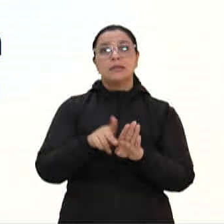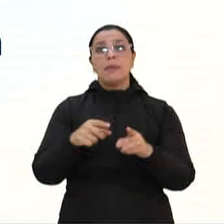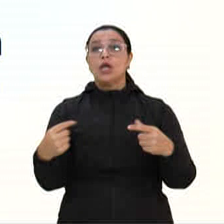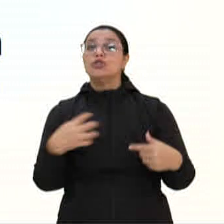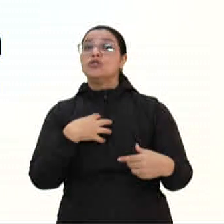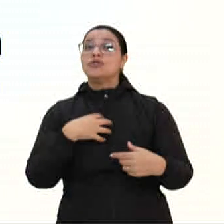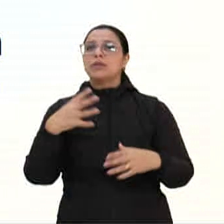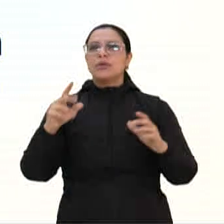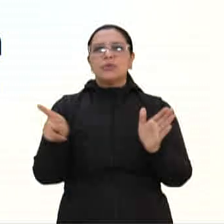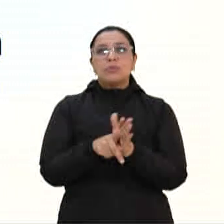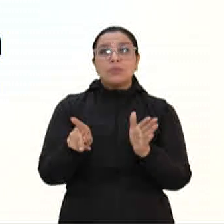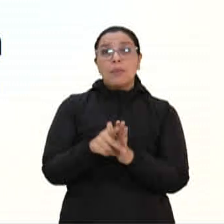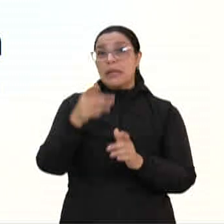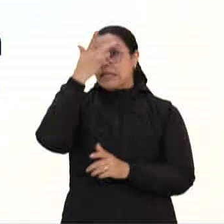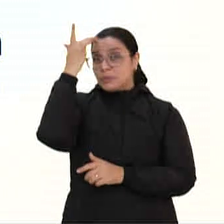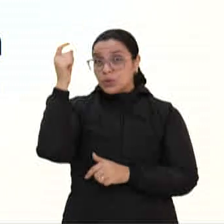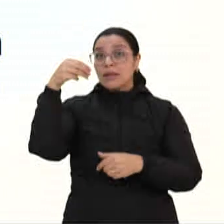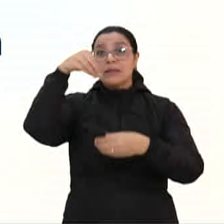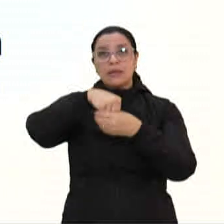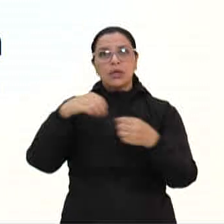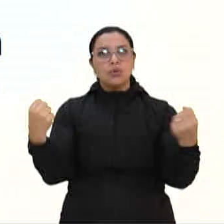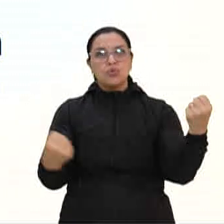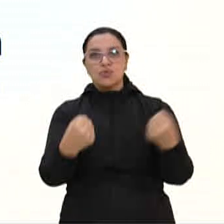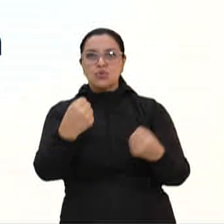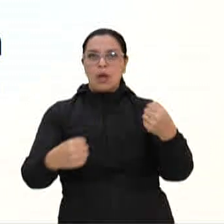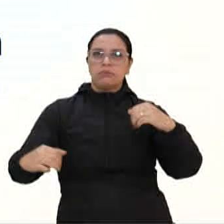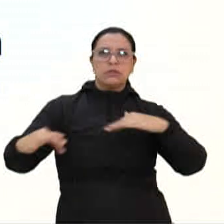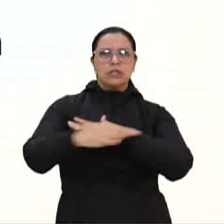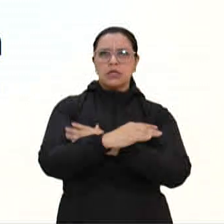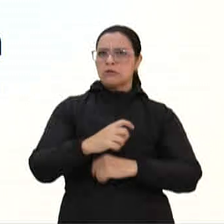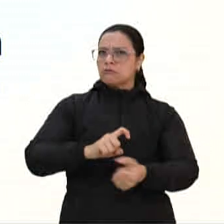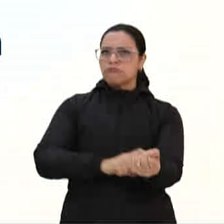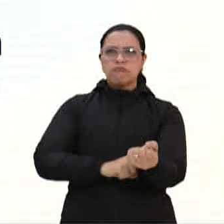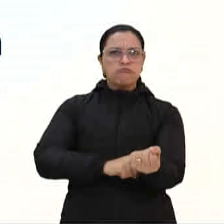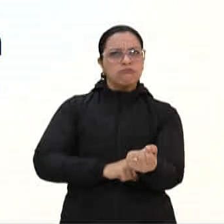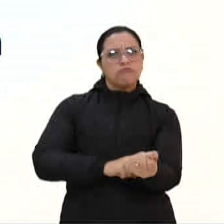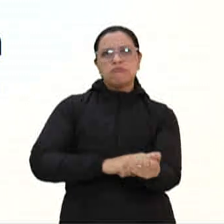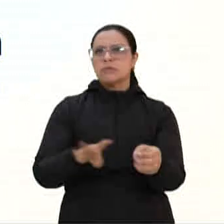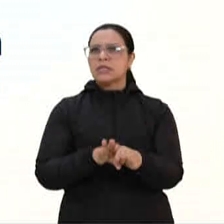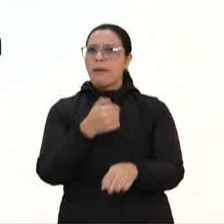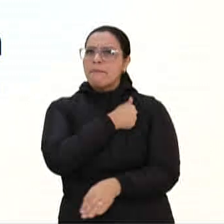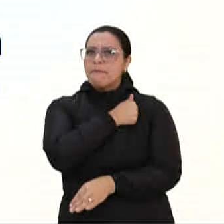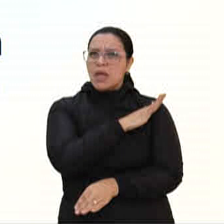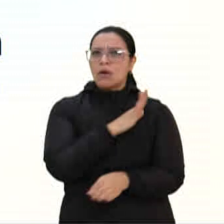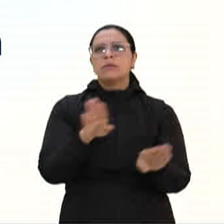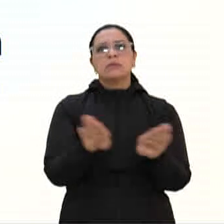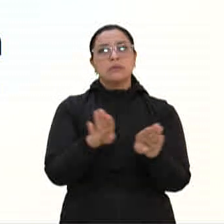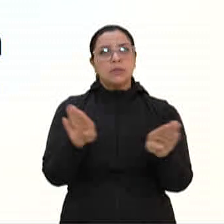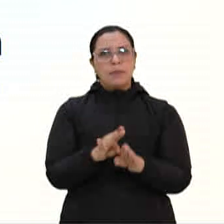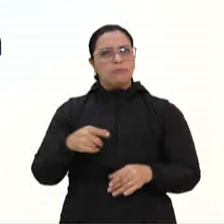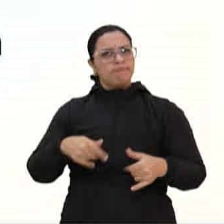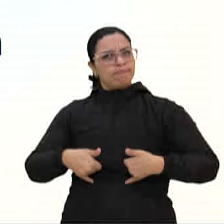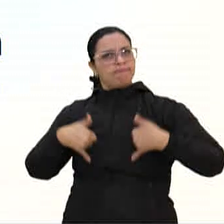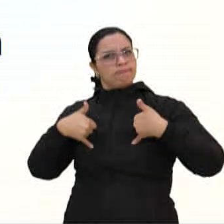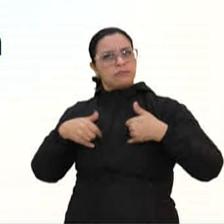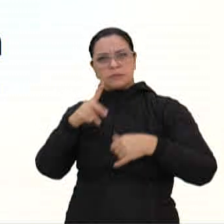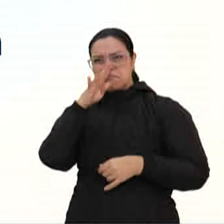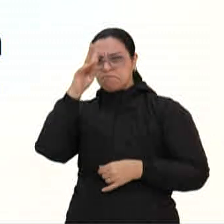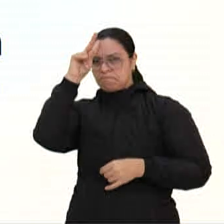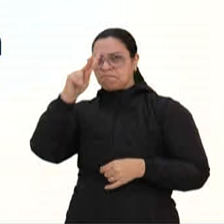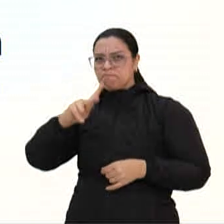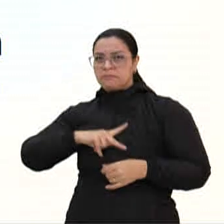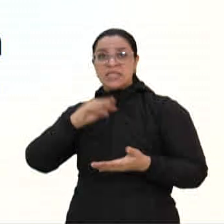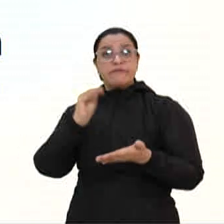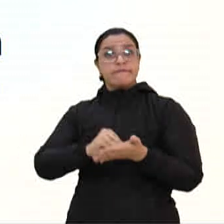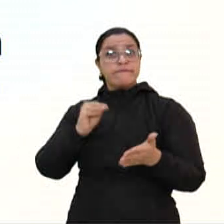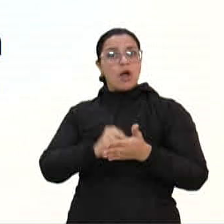das pessoas no trânsito, que demonstra sua irritabilidade, seus preconceitos, egoísmo e falta